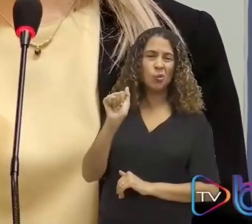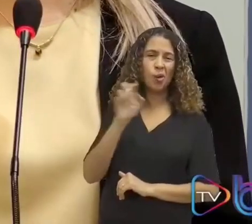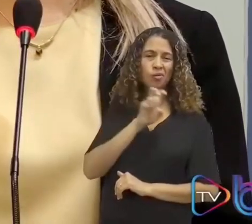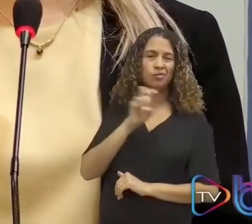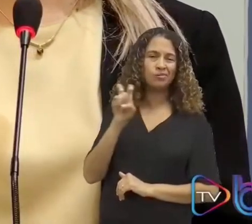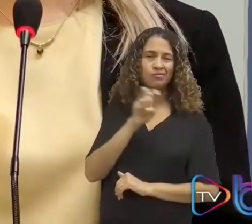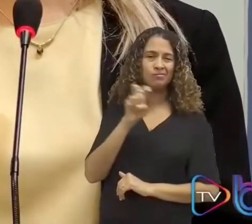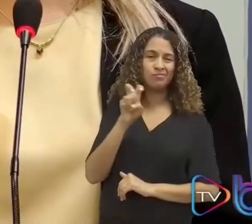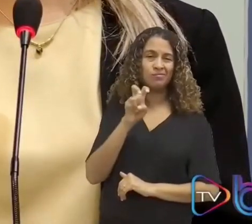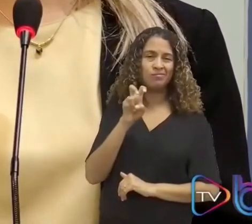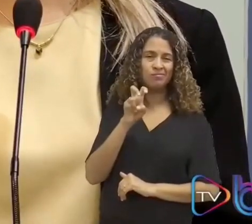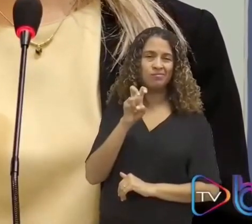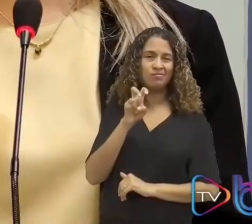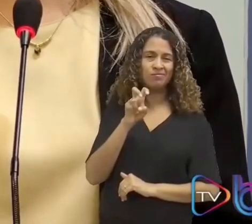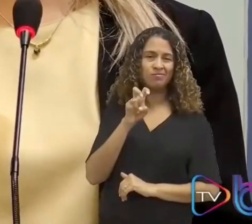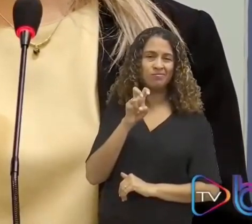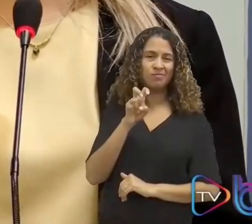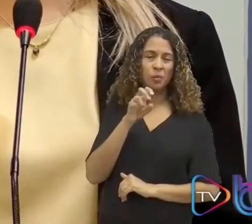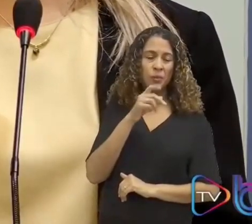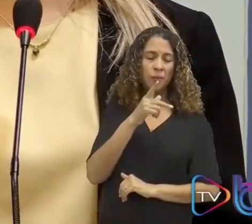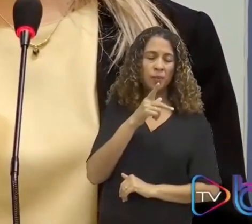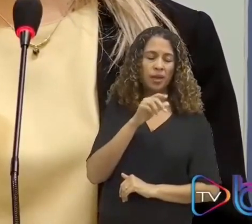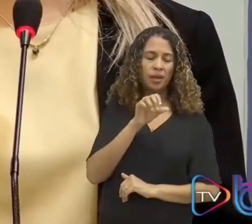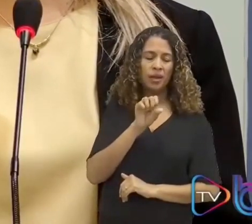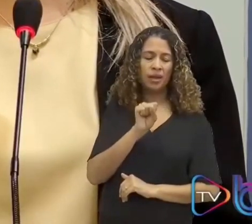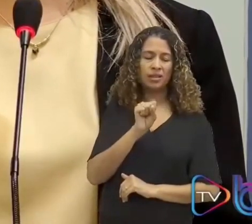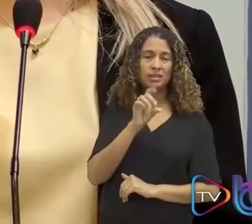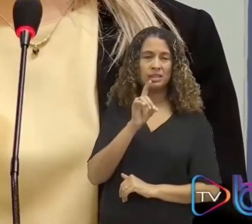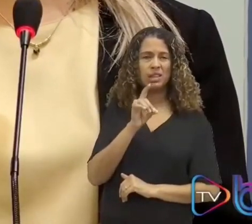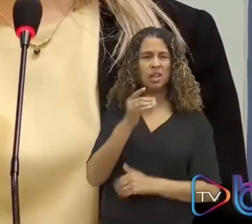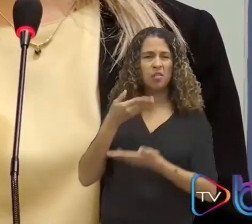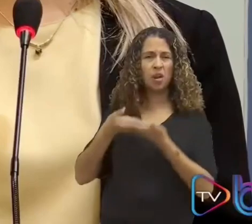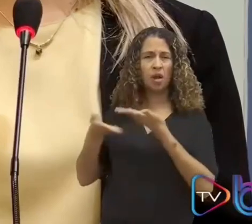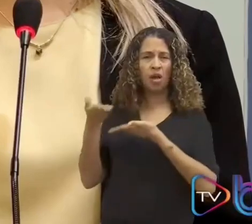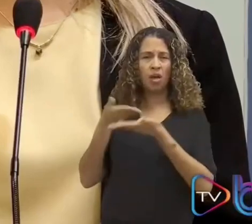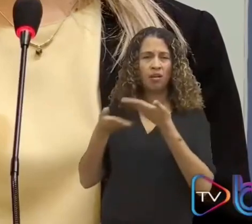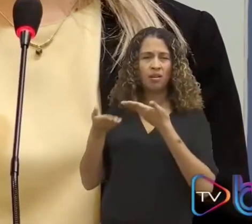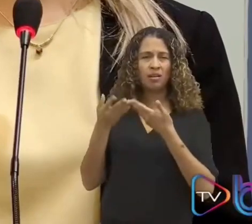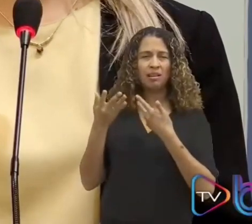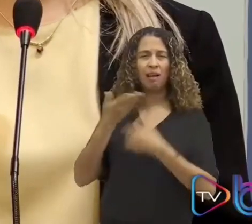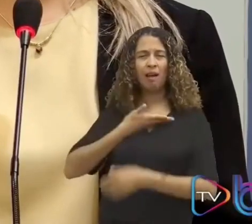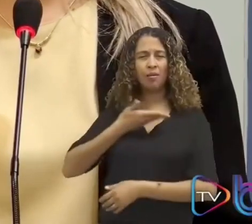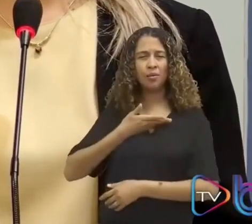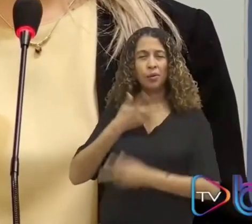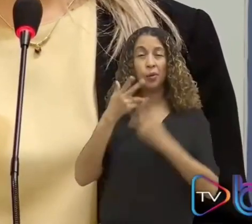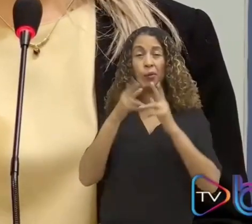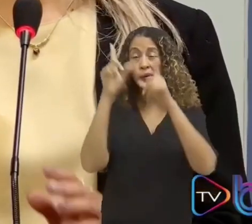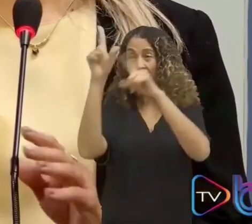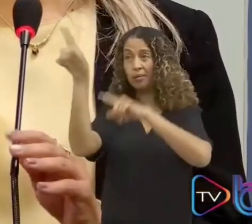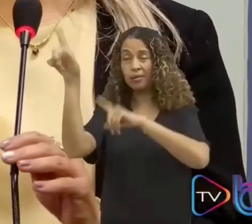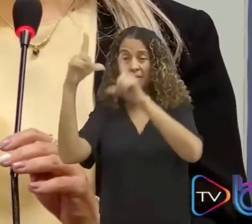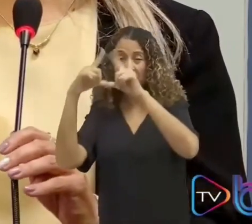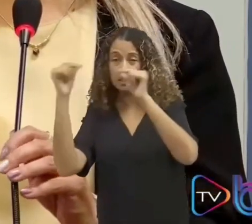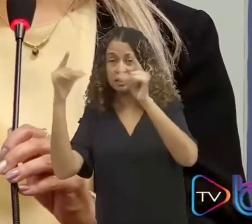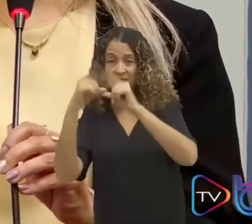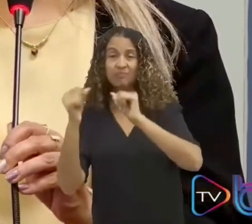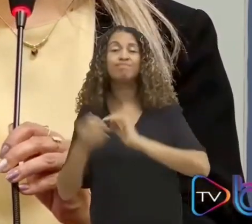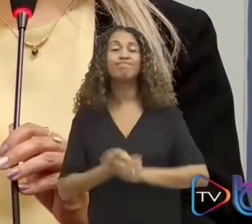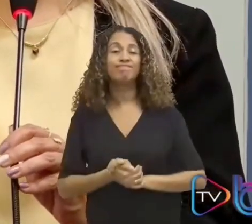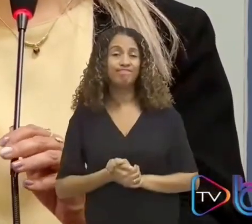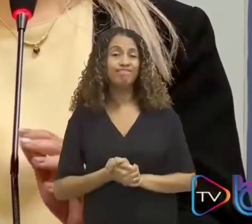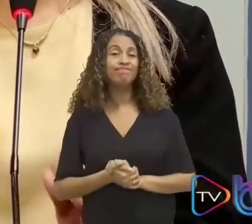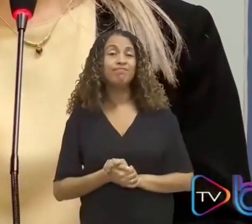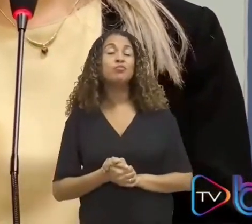porque o PSD e o PT ficaram fazendo papo de amigo, assim como eles fazem lá em Brasília. Como diz o Nicolas, o PSD é